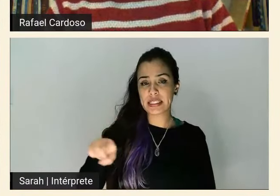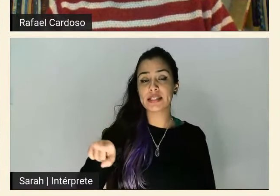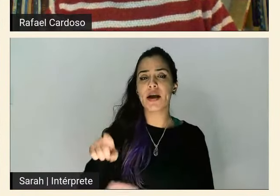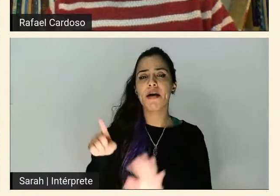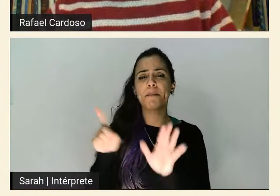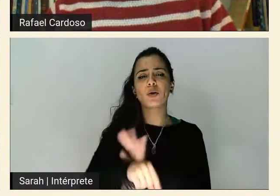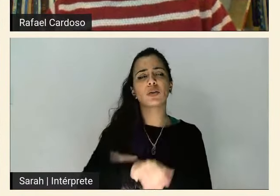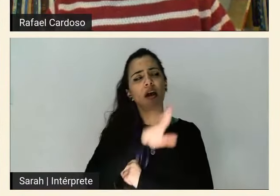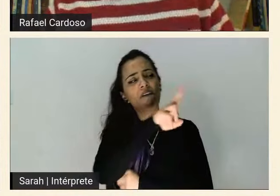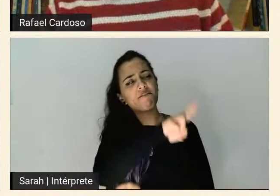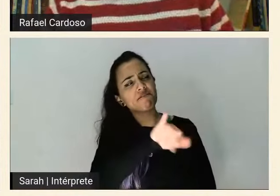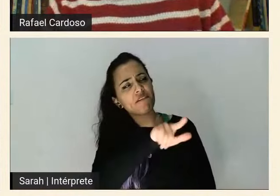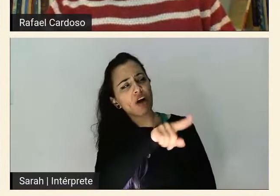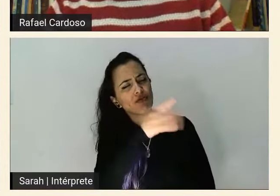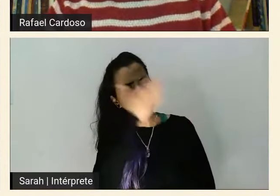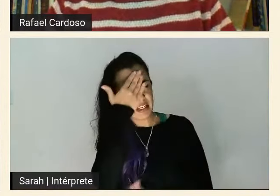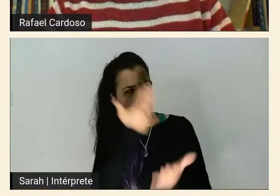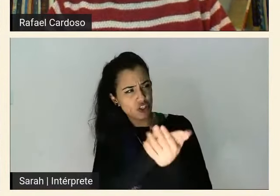existem formas de